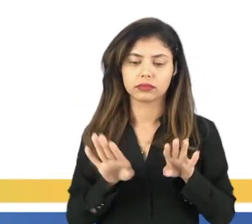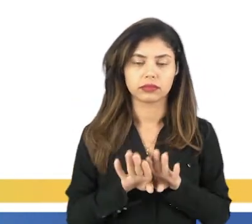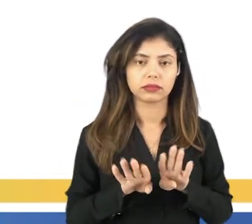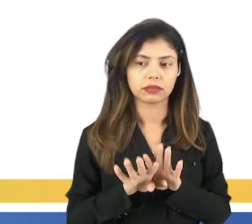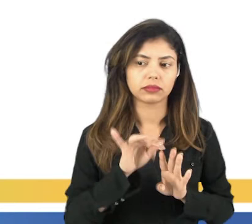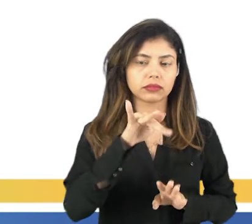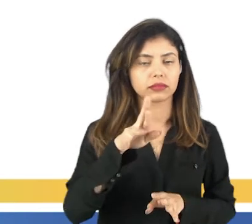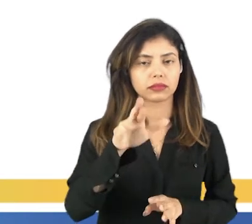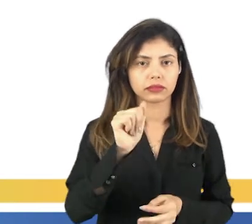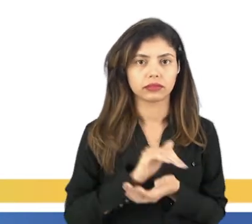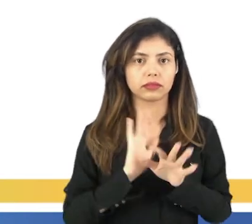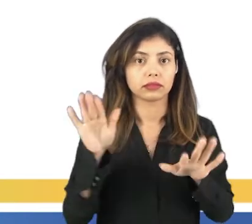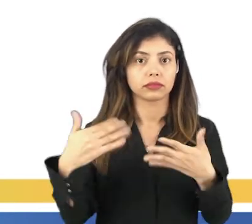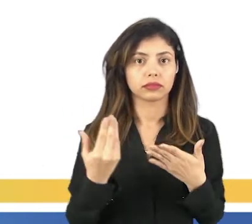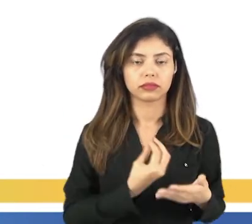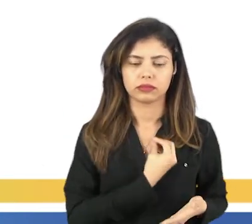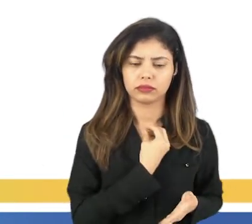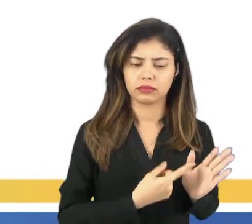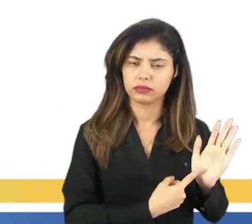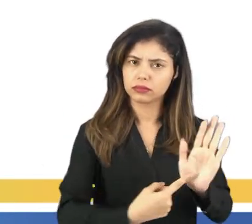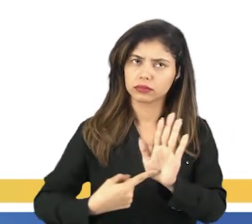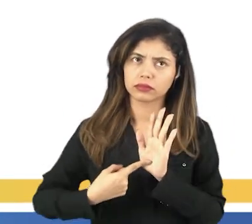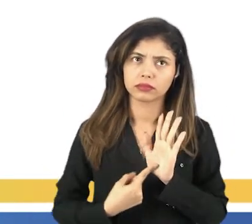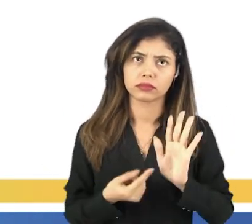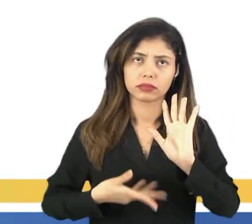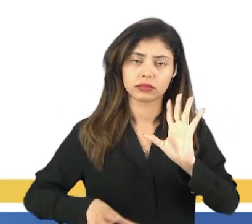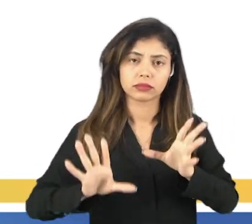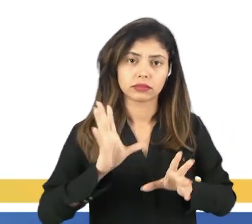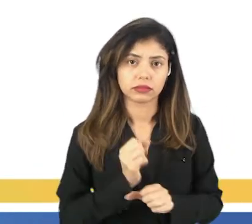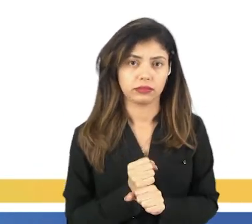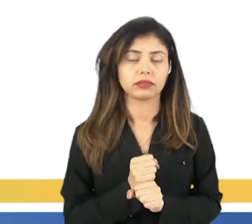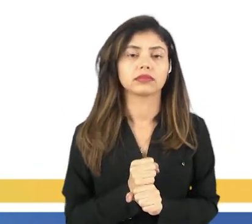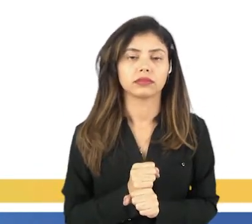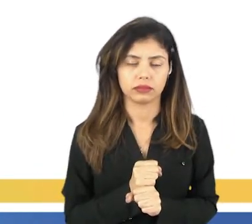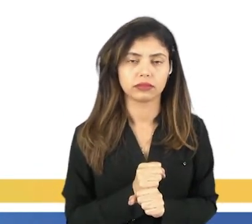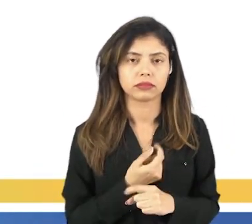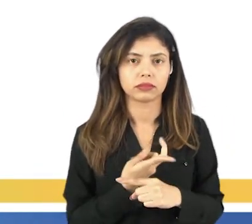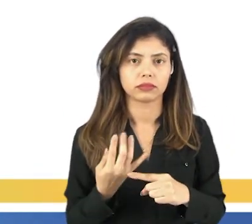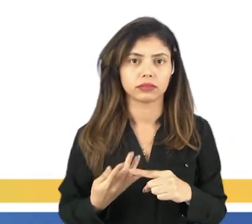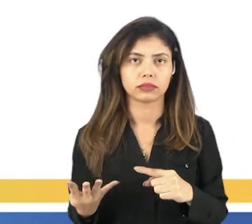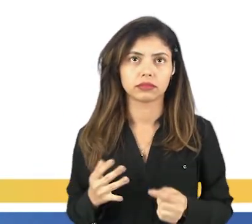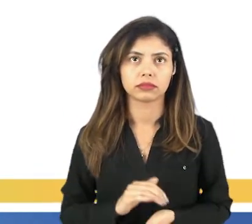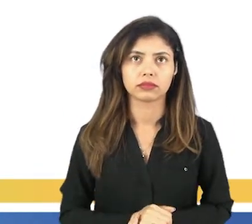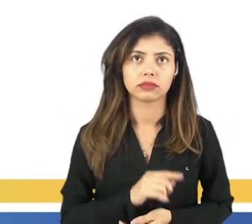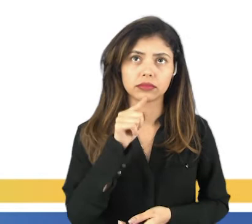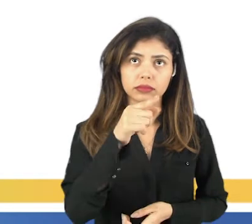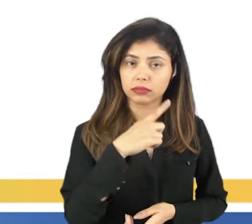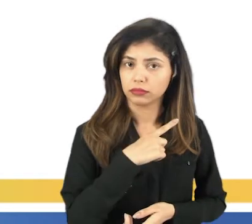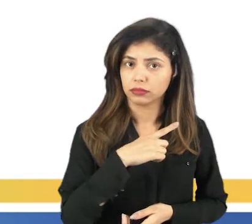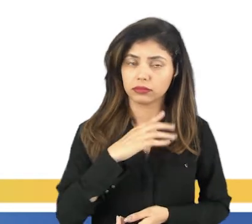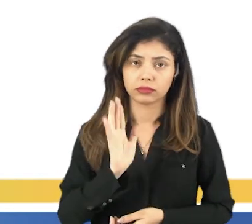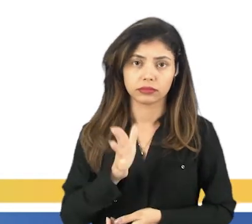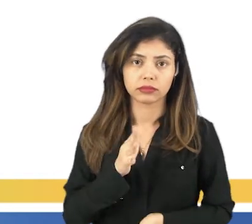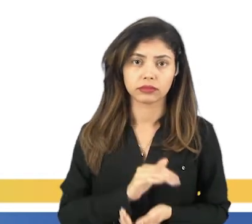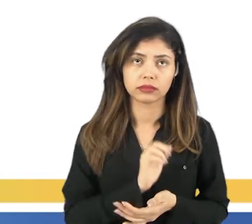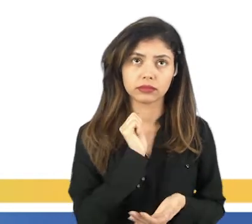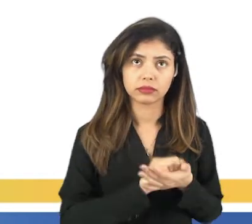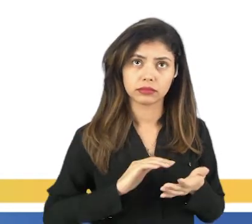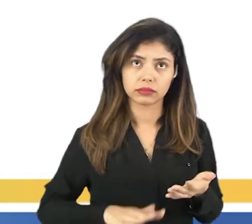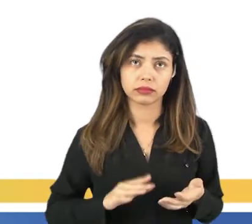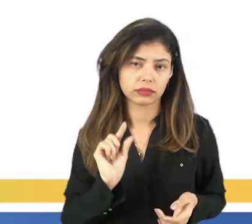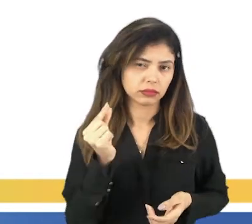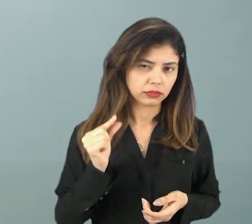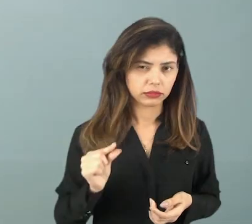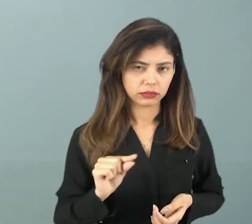Qual alternativa representa a soma dessas frações? Aí nós já temos uma atividade que requer